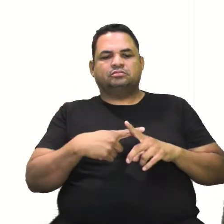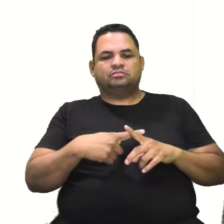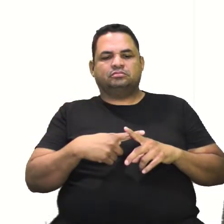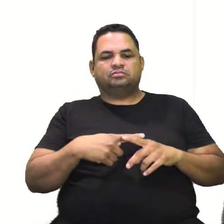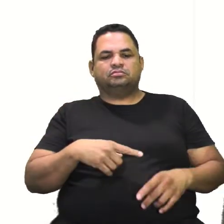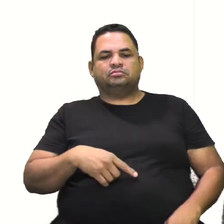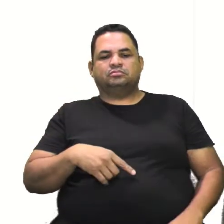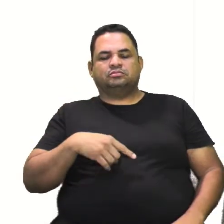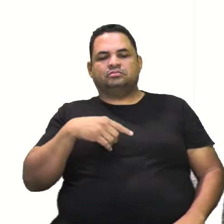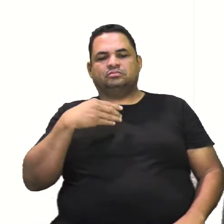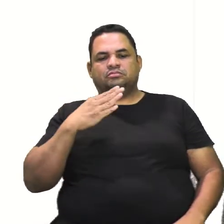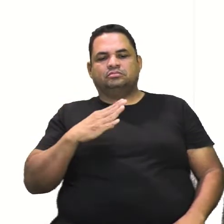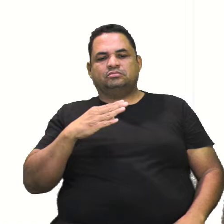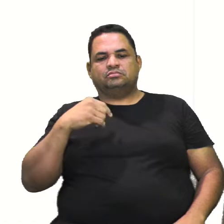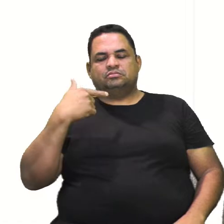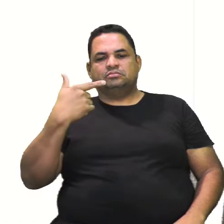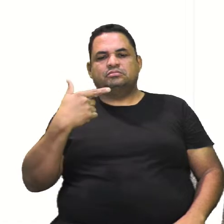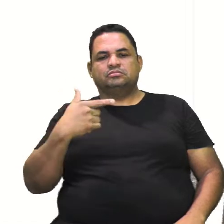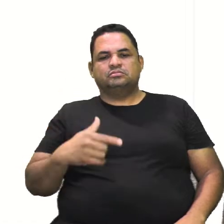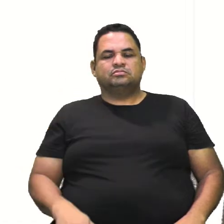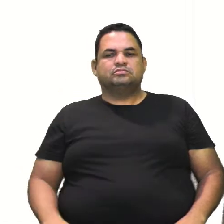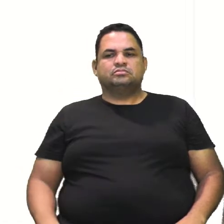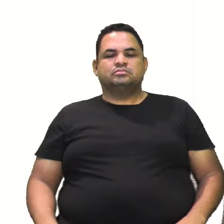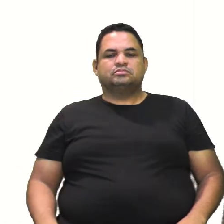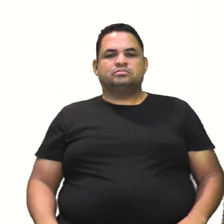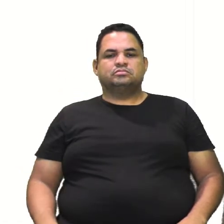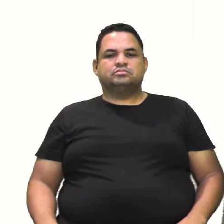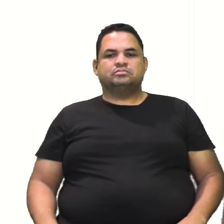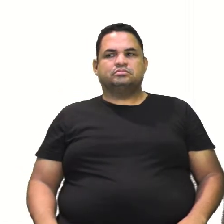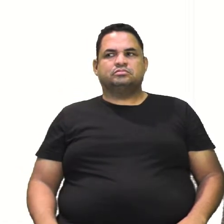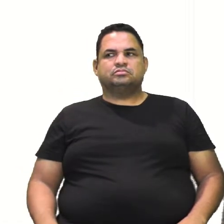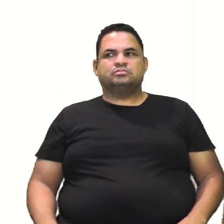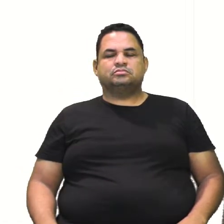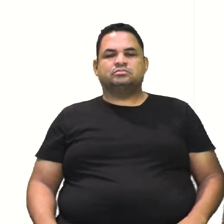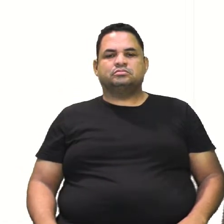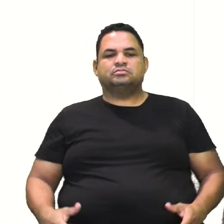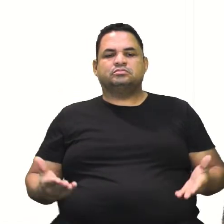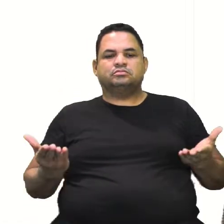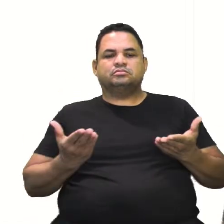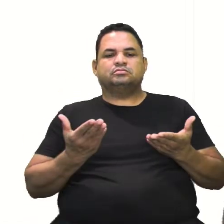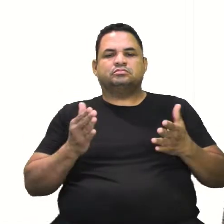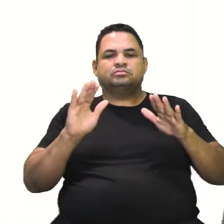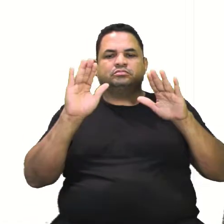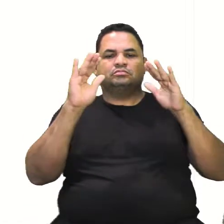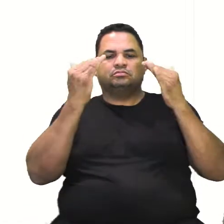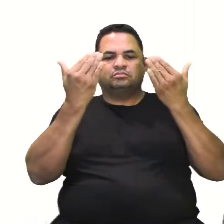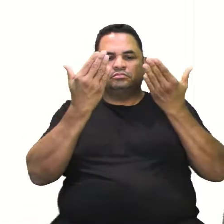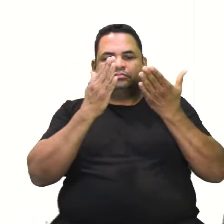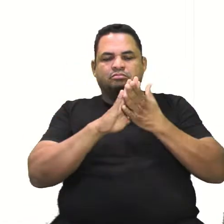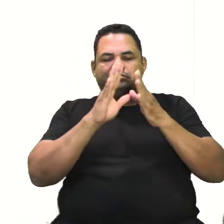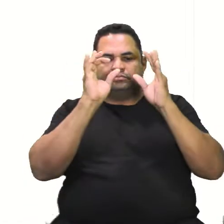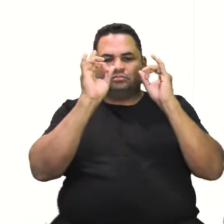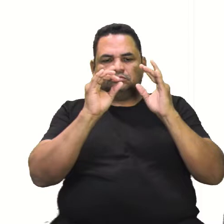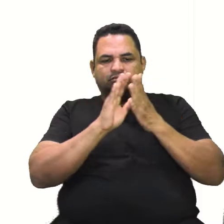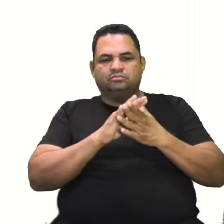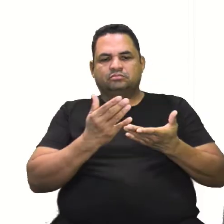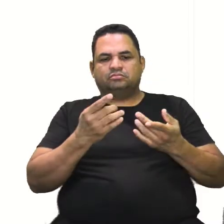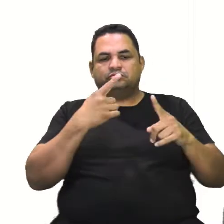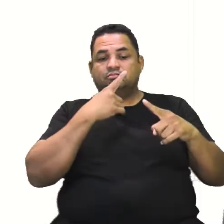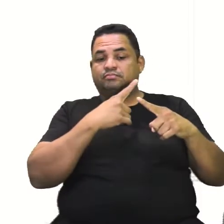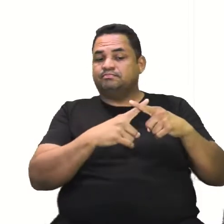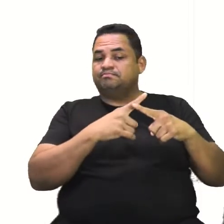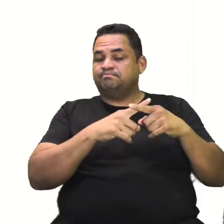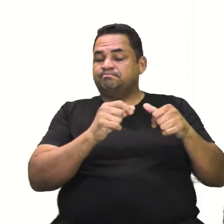Mais B ao quadrado. 1 ao quadrado. Vamos lá. Agora, atenção aos detalhes, né? Fazer primeiro